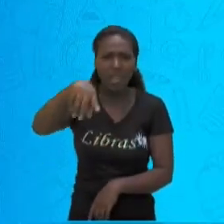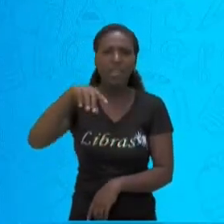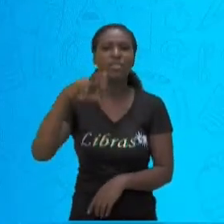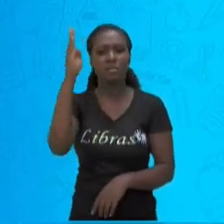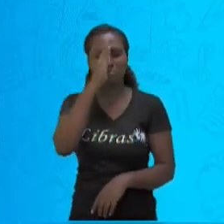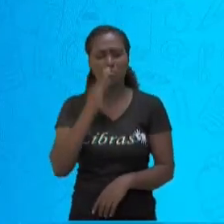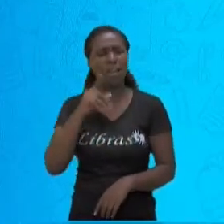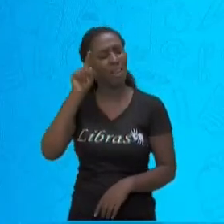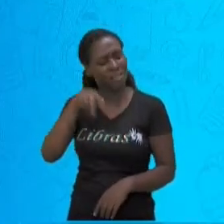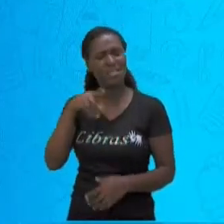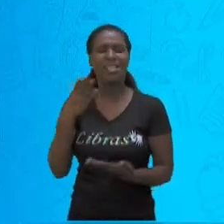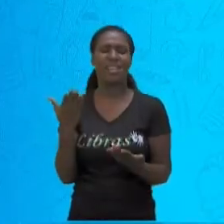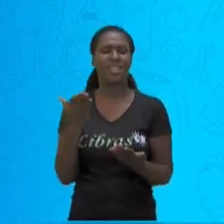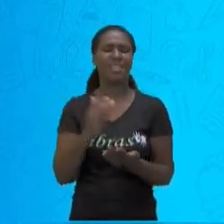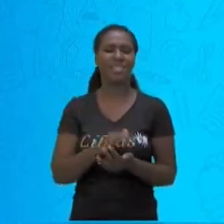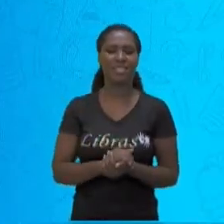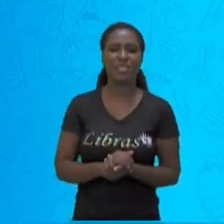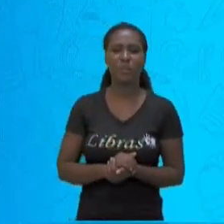E